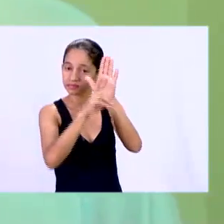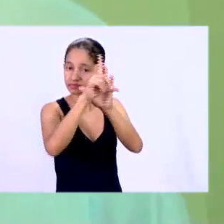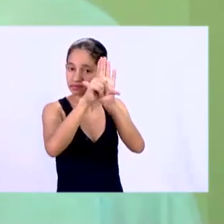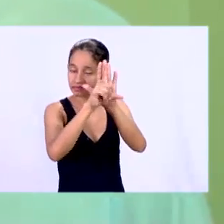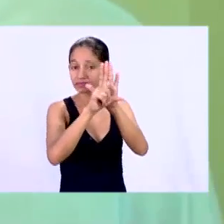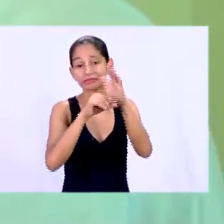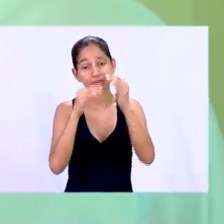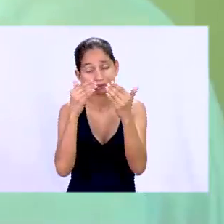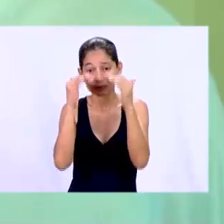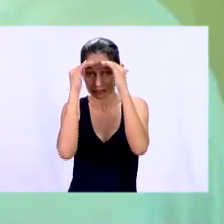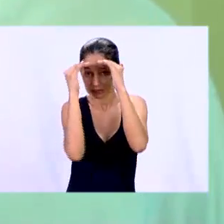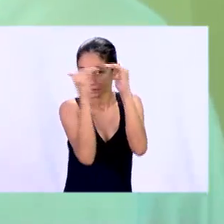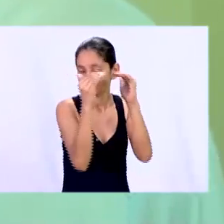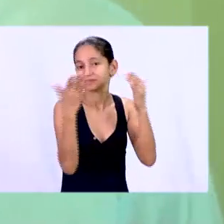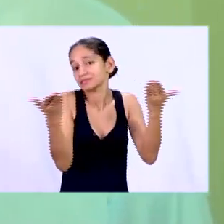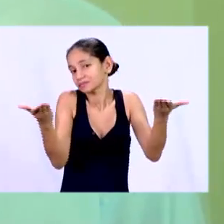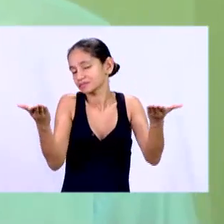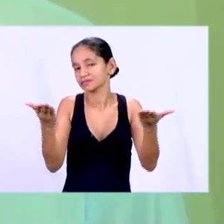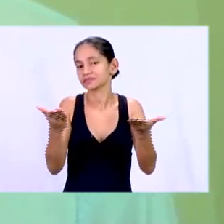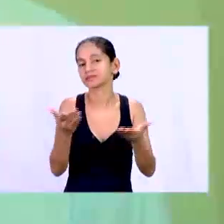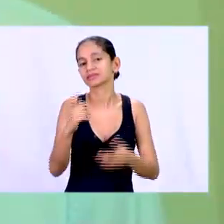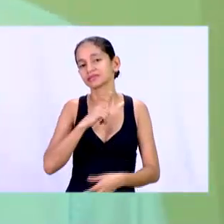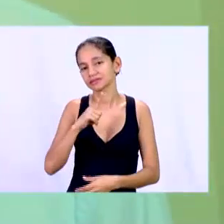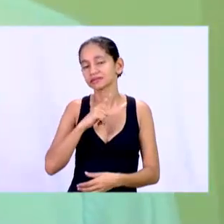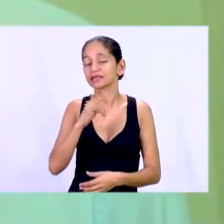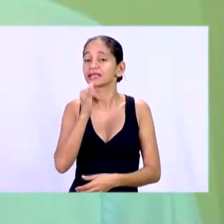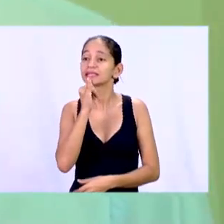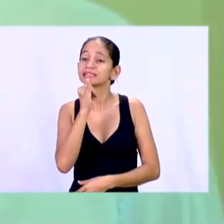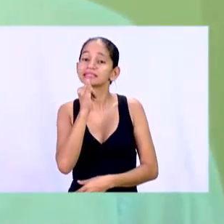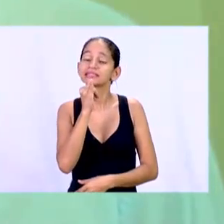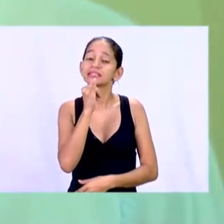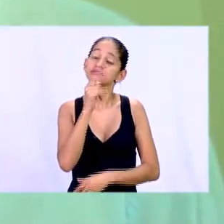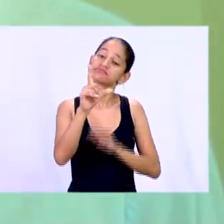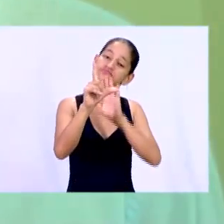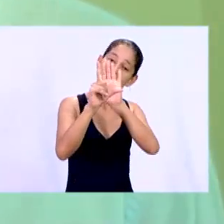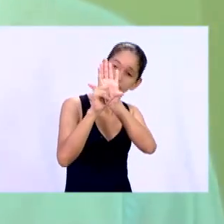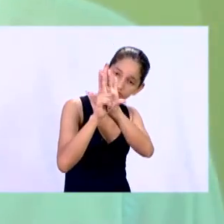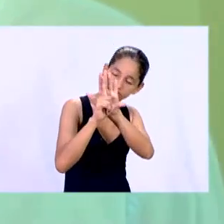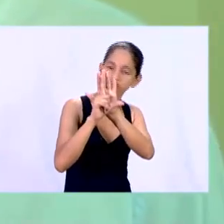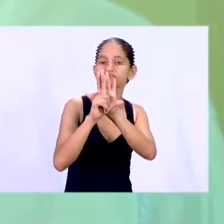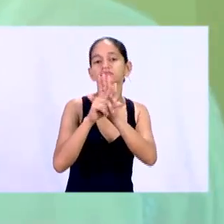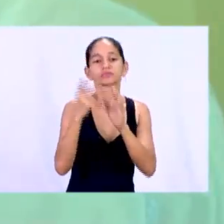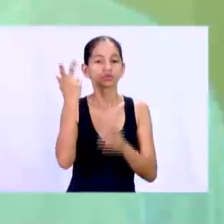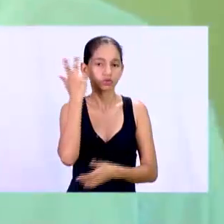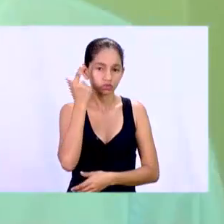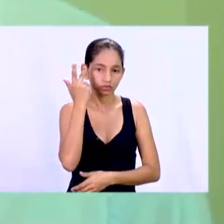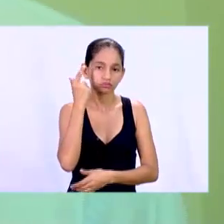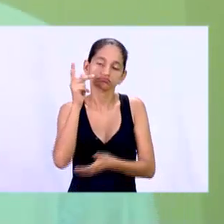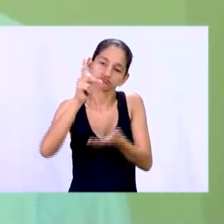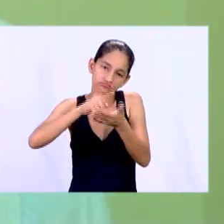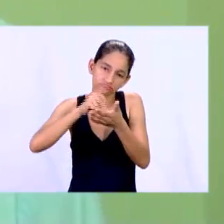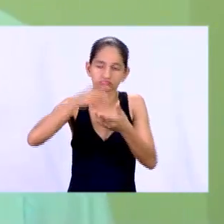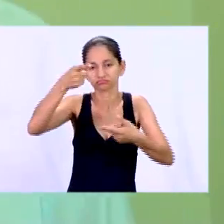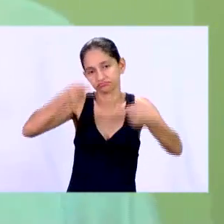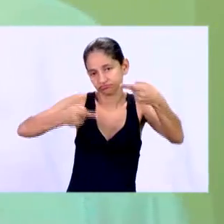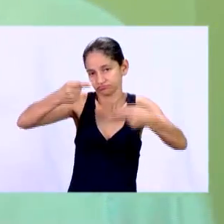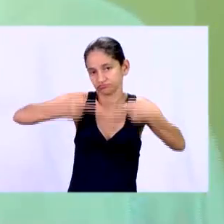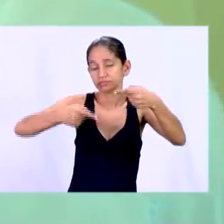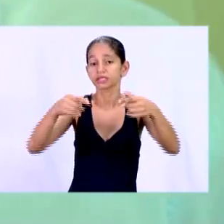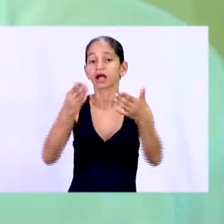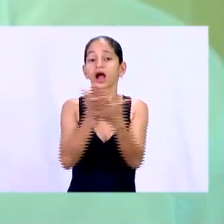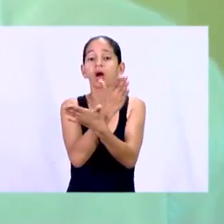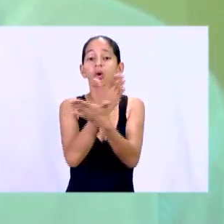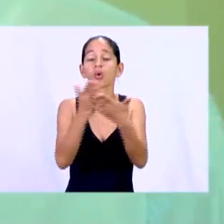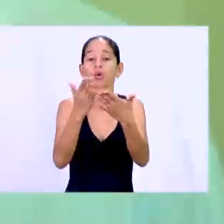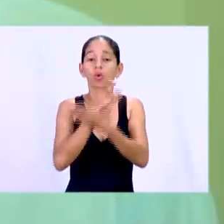tem que obedecer. Tanto na questão legislativa, né, de leis mesmo, políticas, né, e até